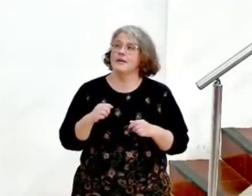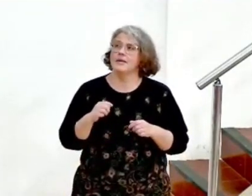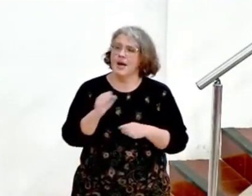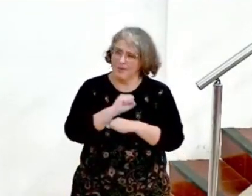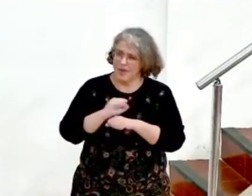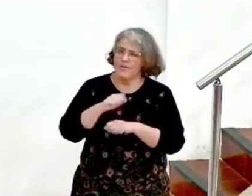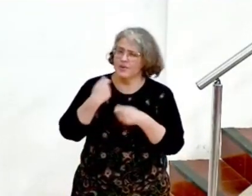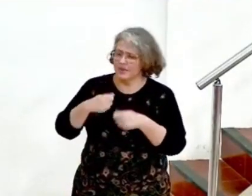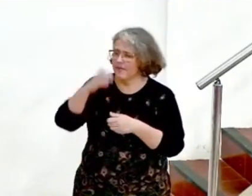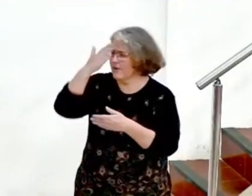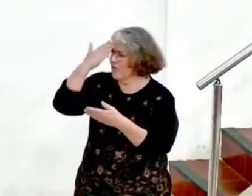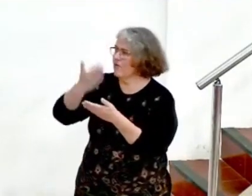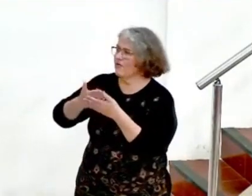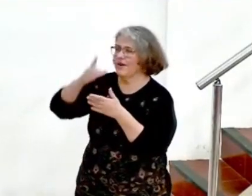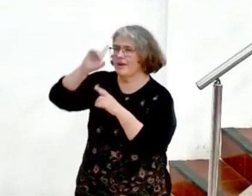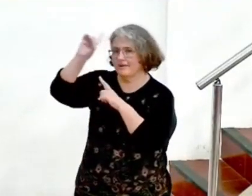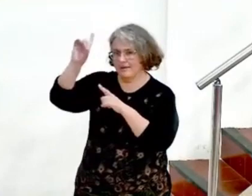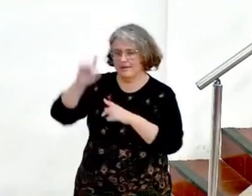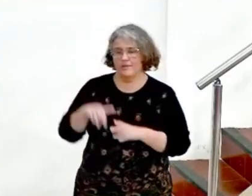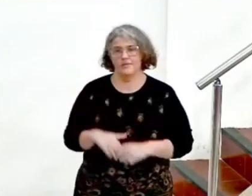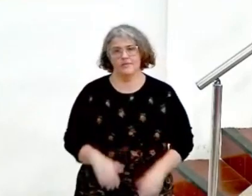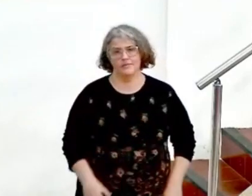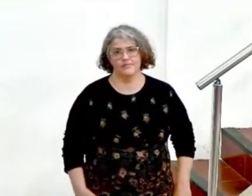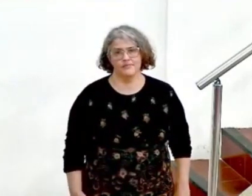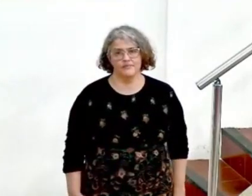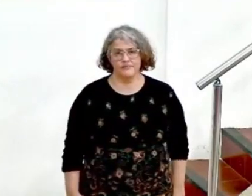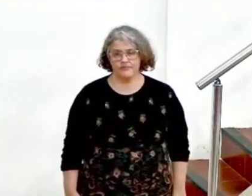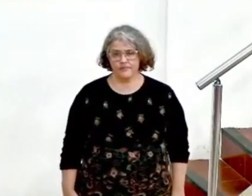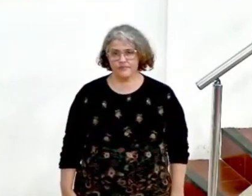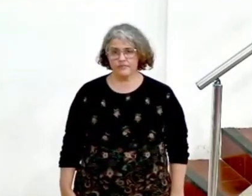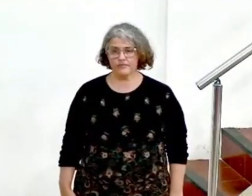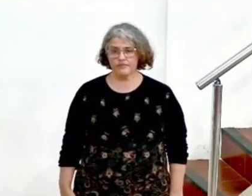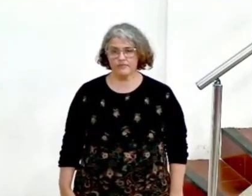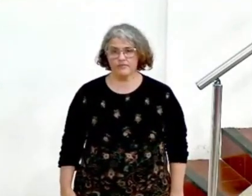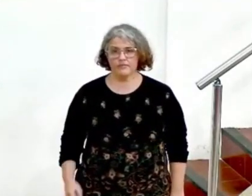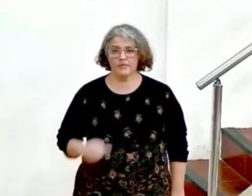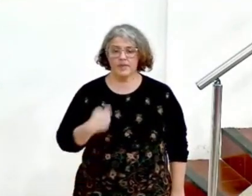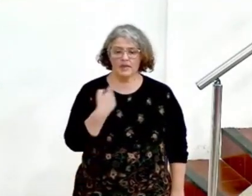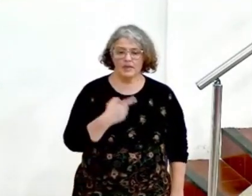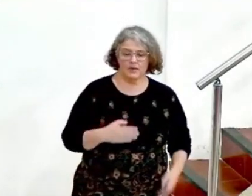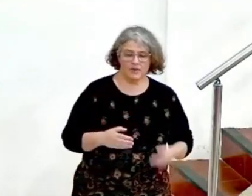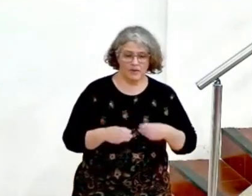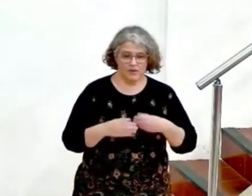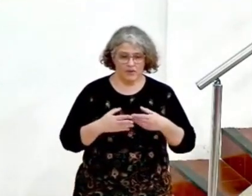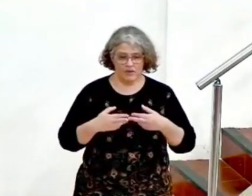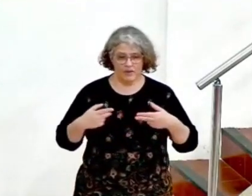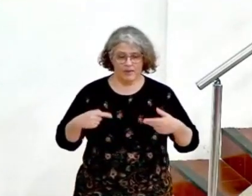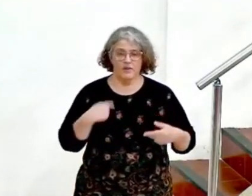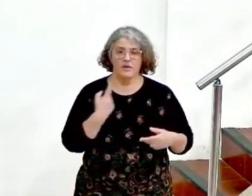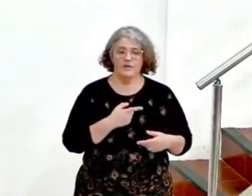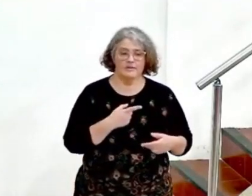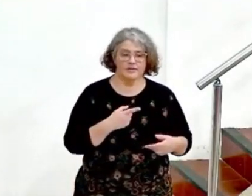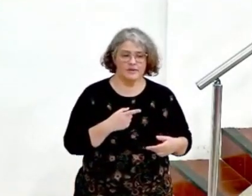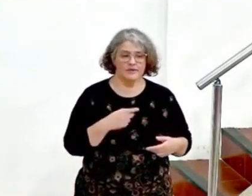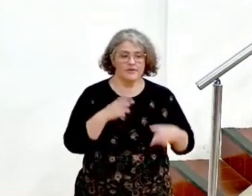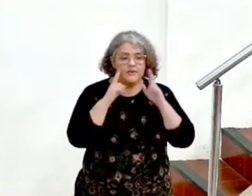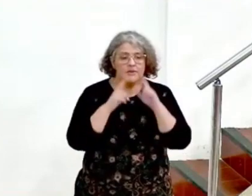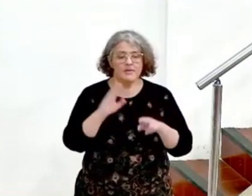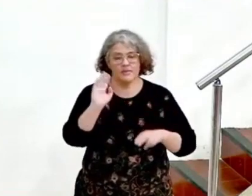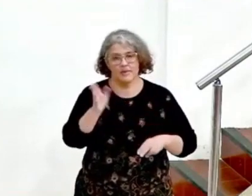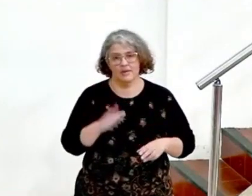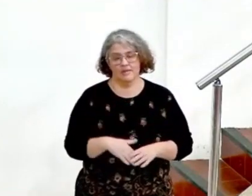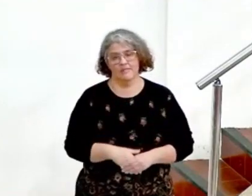vocês lembram de outras exposições em Gênesis que nós já pregamos aqui, o contexto